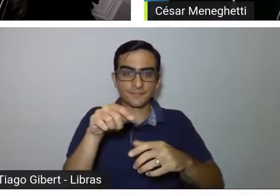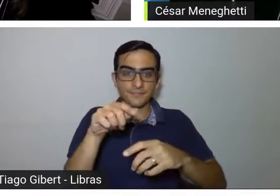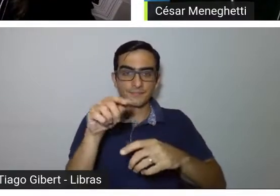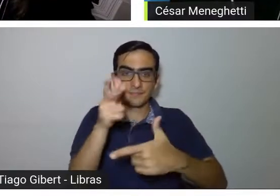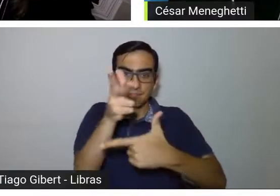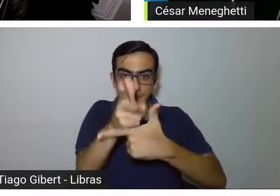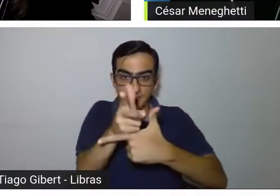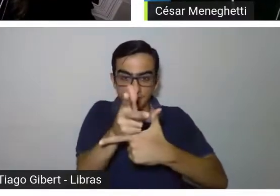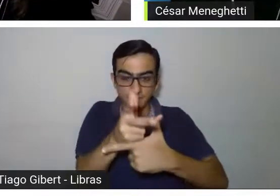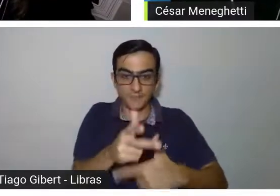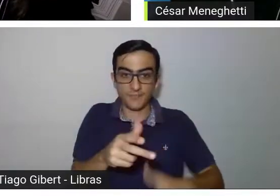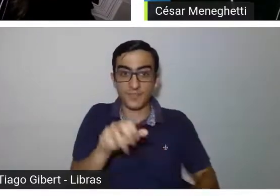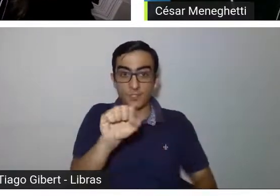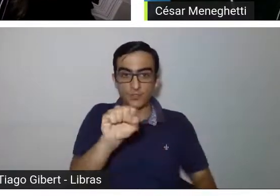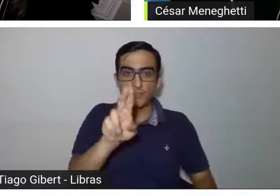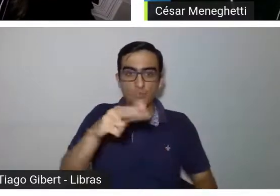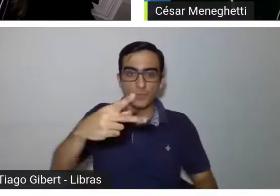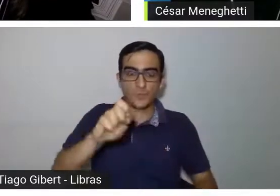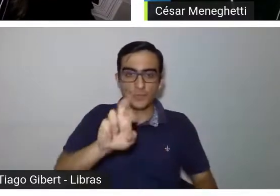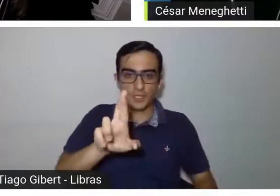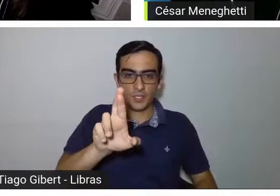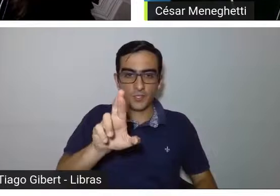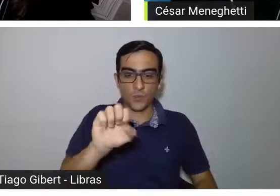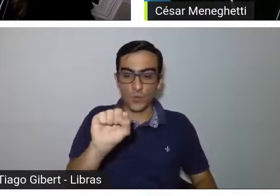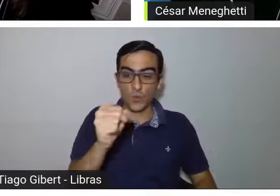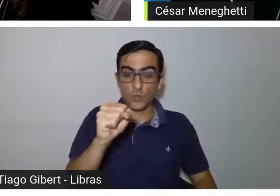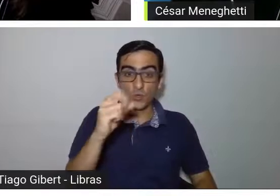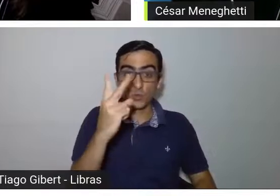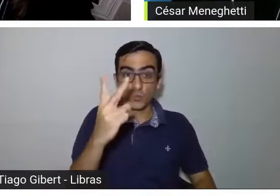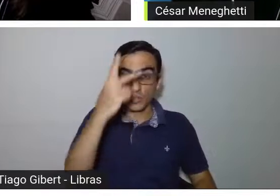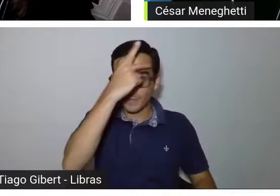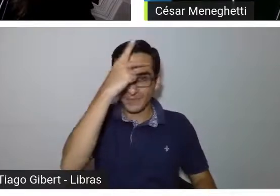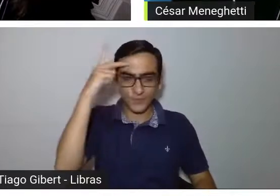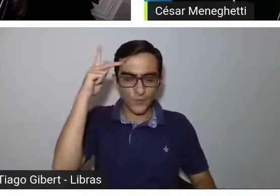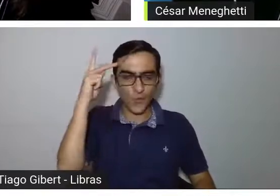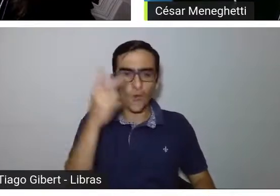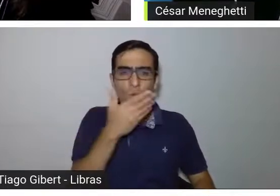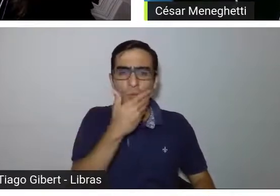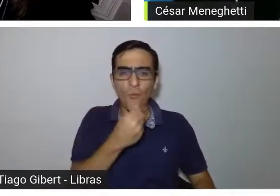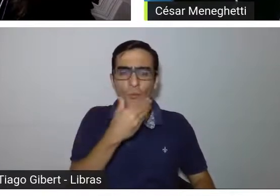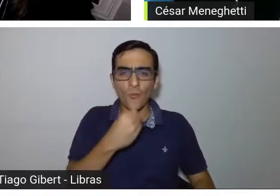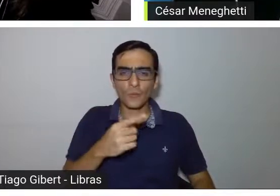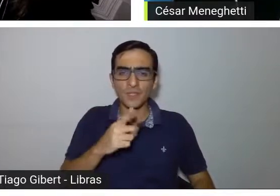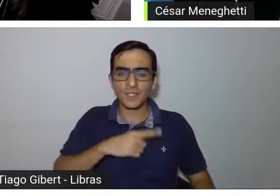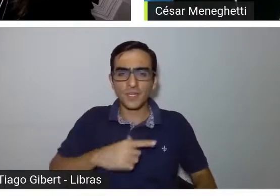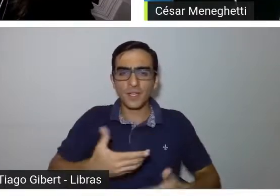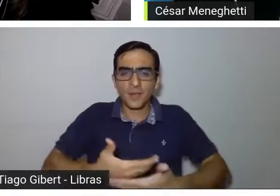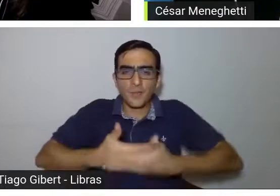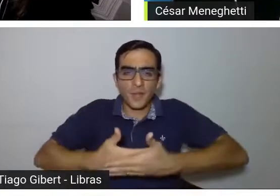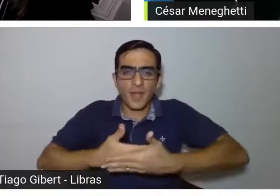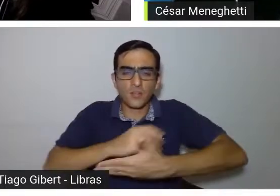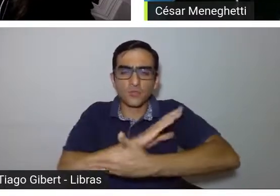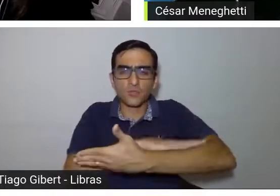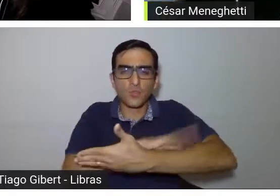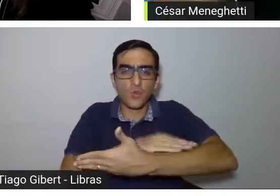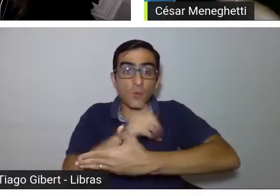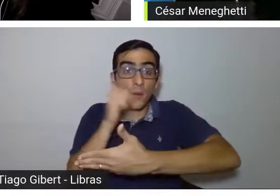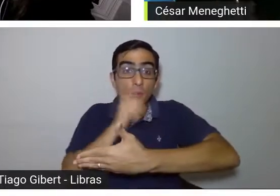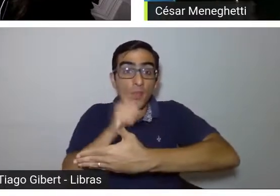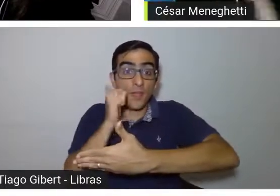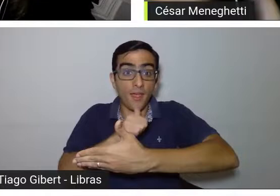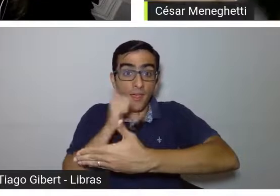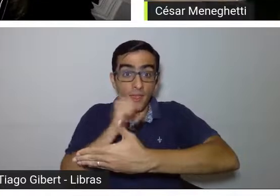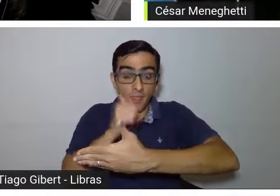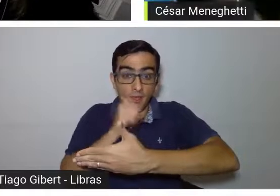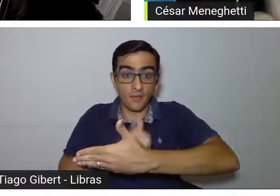de duas pessoas rodando. É um cara que tem nos braços uma mulher